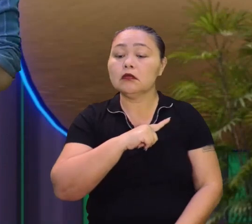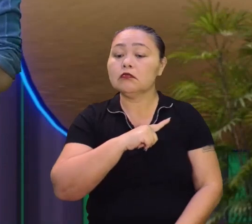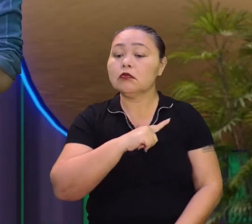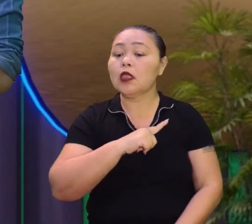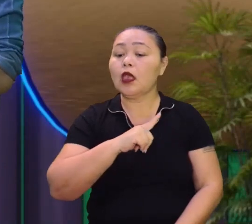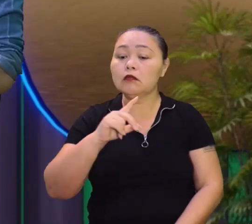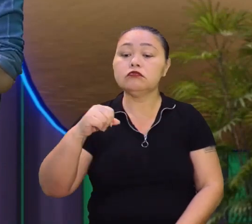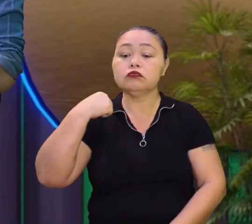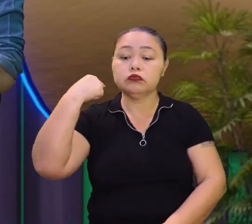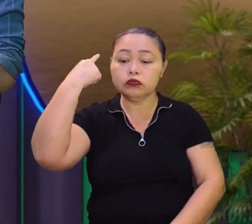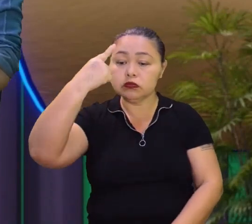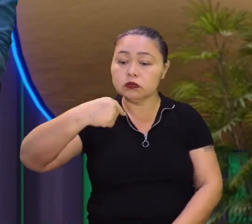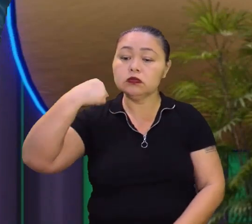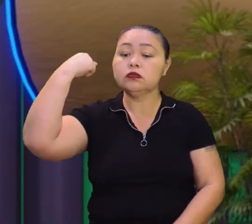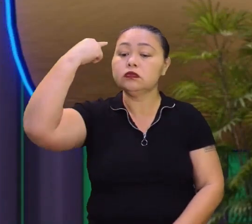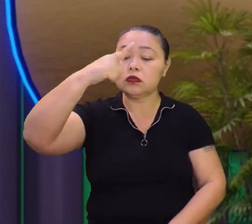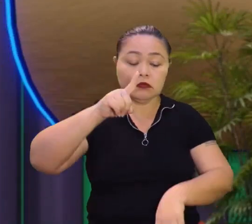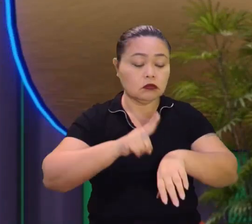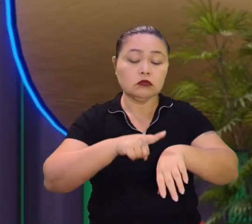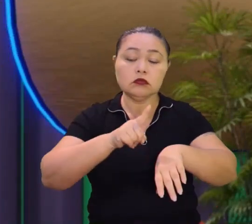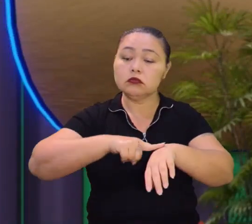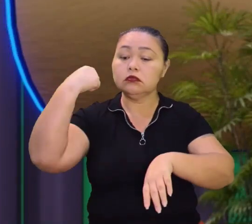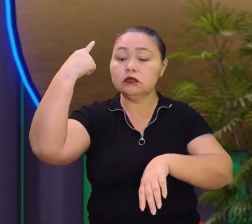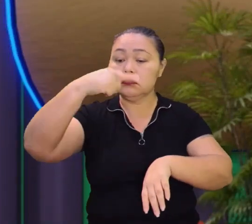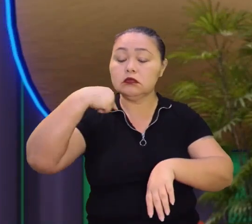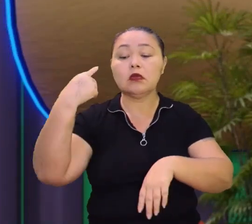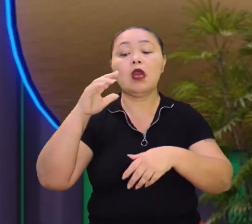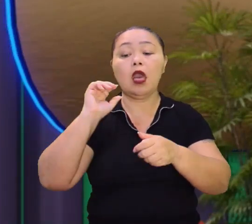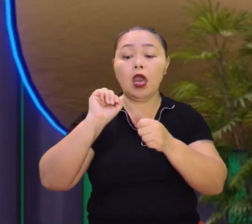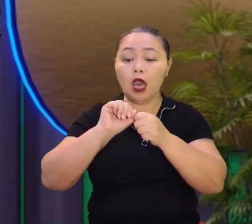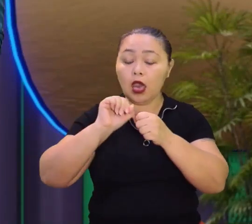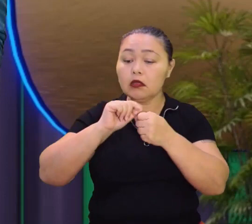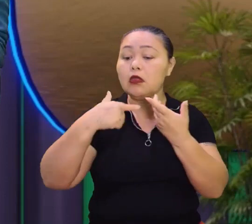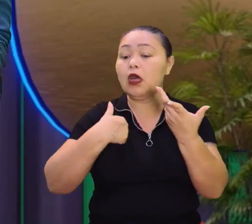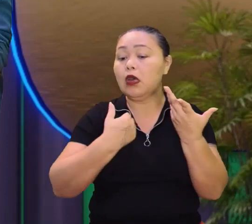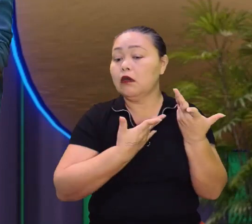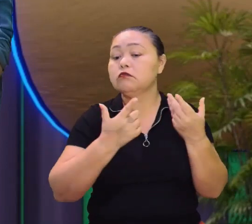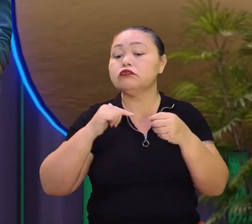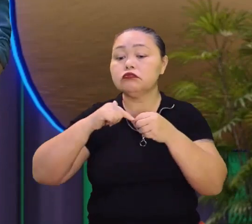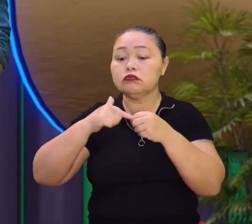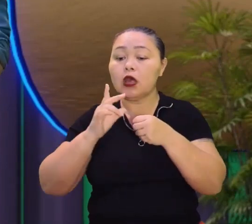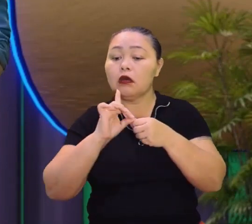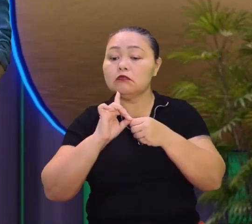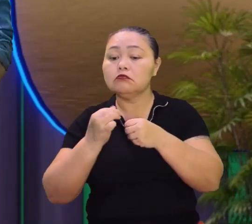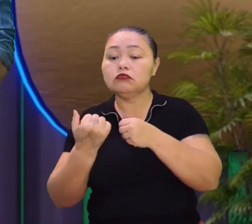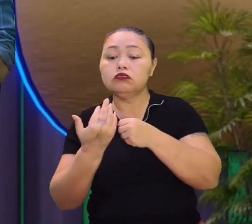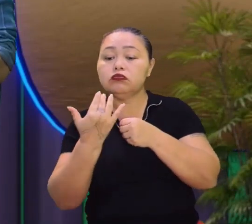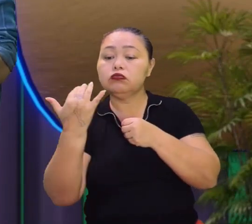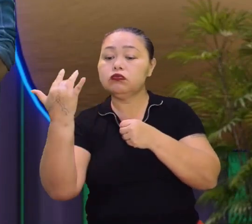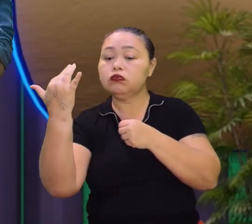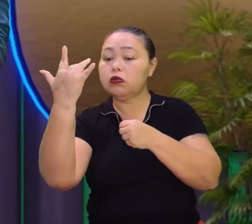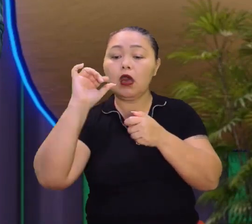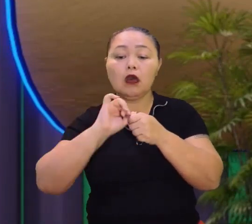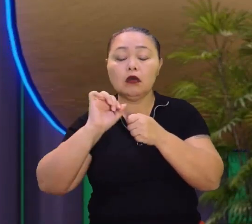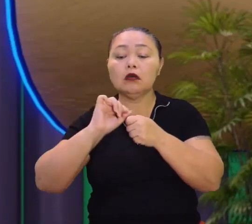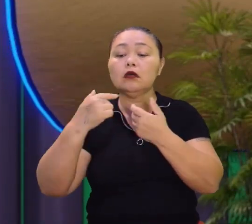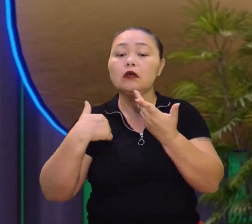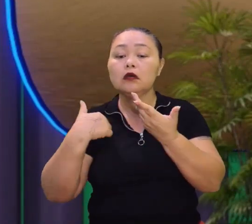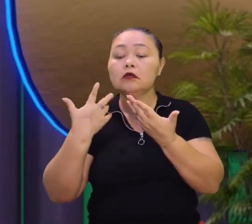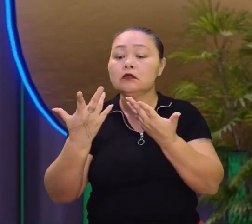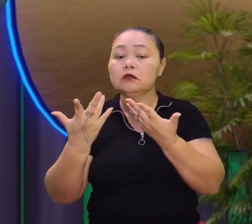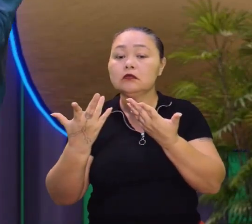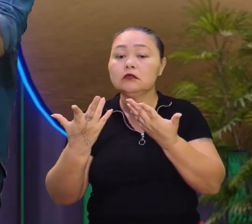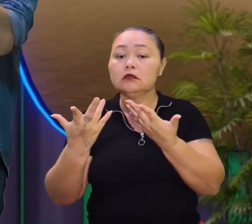ligadas 24 horas. Isso é queima de quê? De combustível. Com certeza. É óleo diesel. Geralmente é óleo